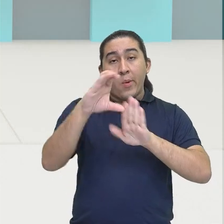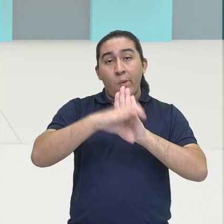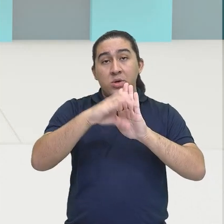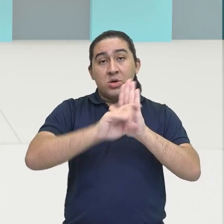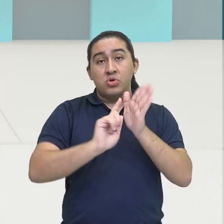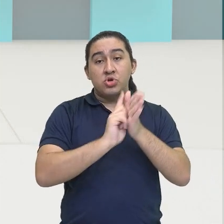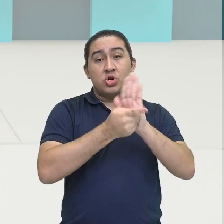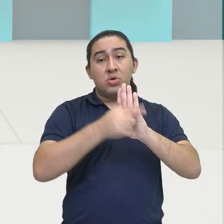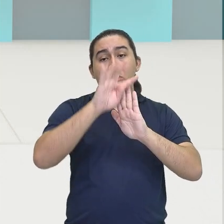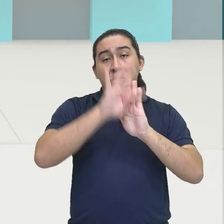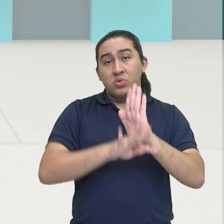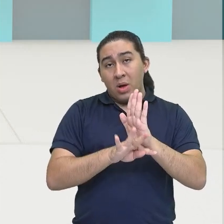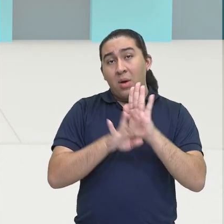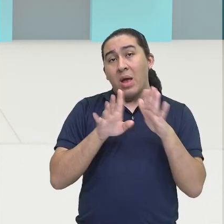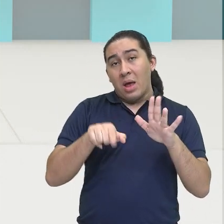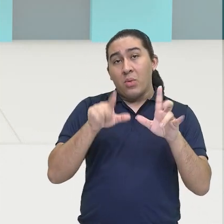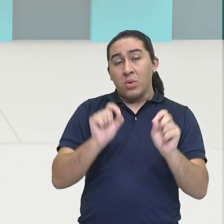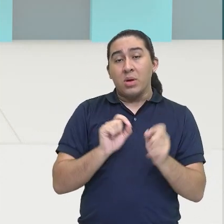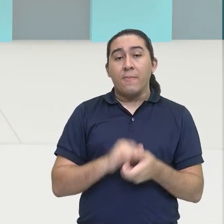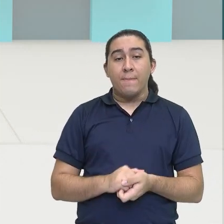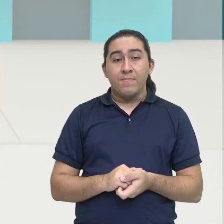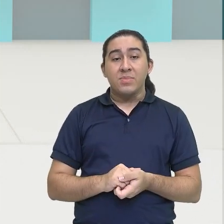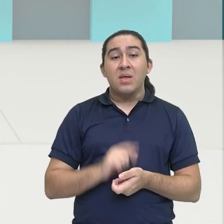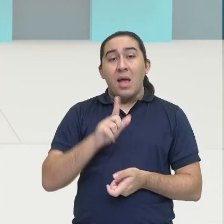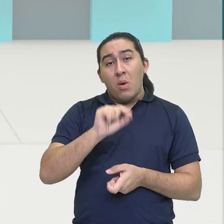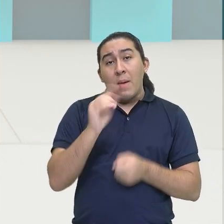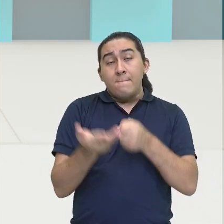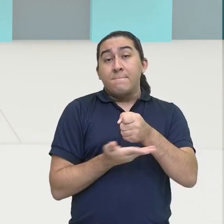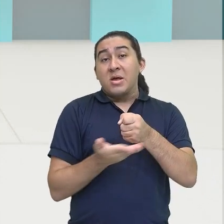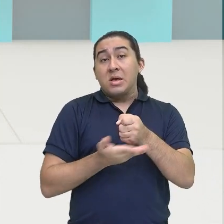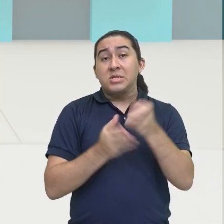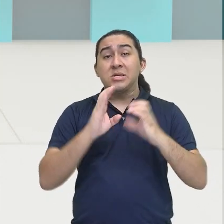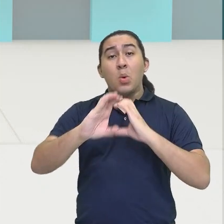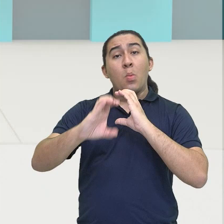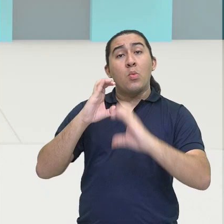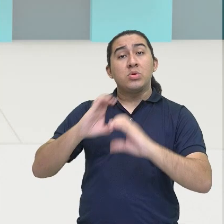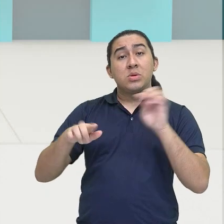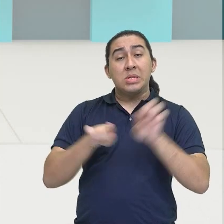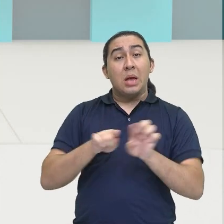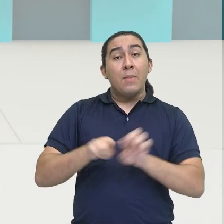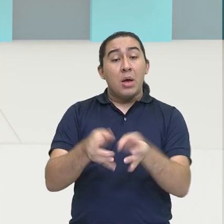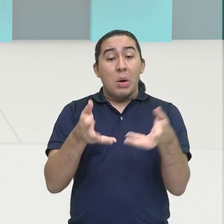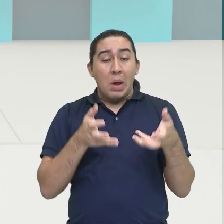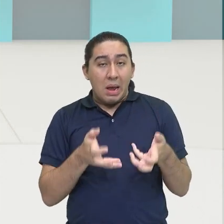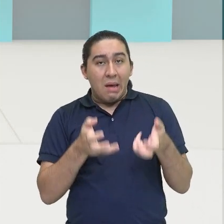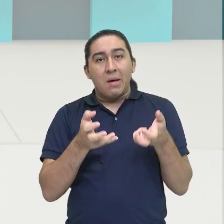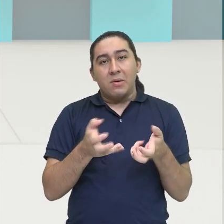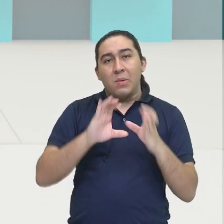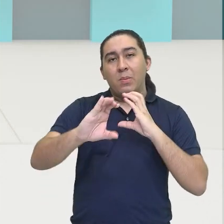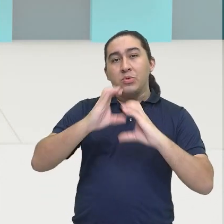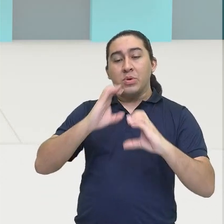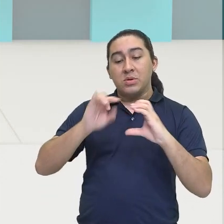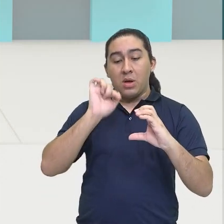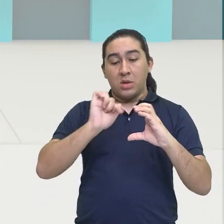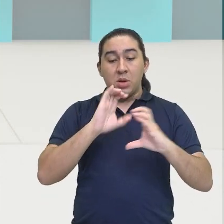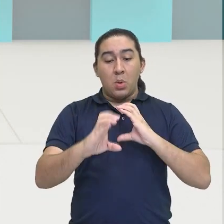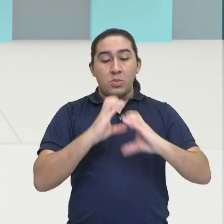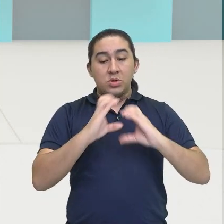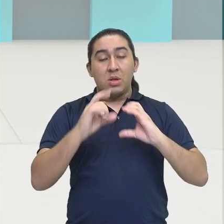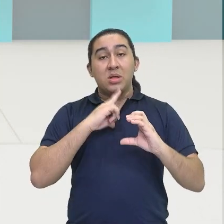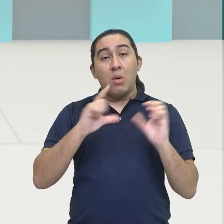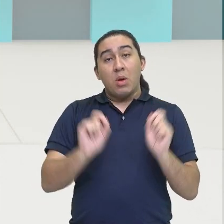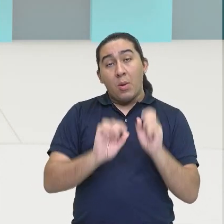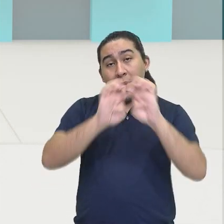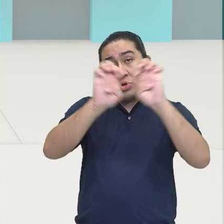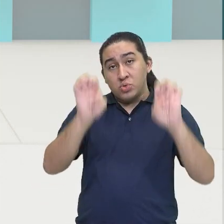textual, que em palavras simples eu costumo dizer que é a essência da comunicação, o que eu quero comunicar, e essa comunicação vai ganhar uma